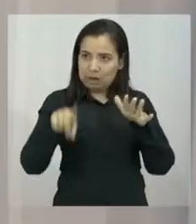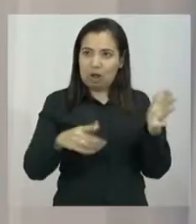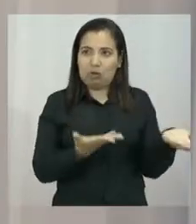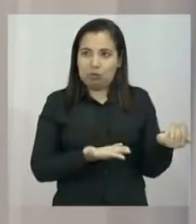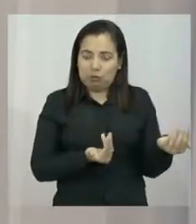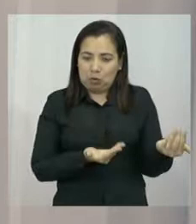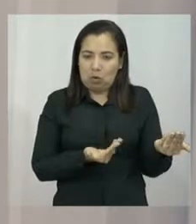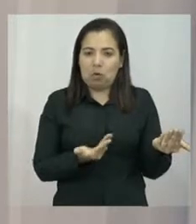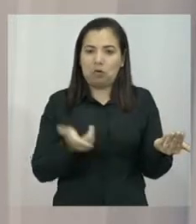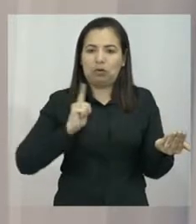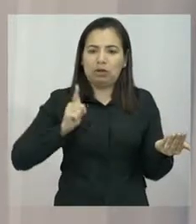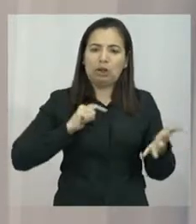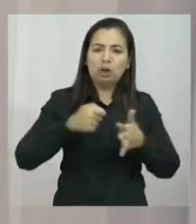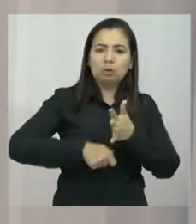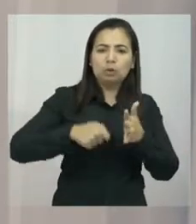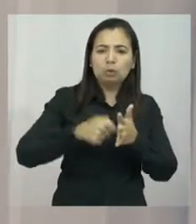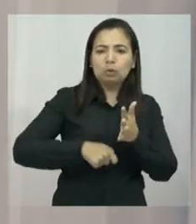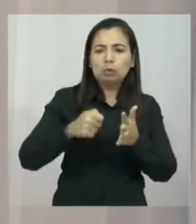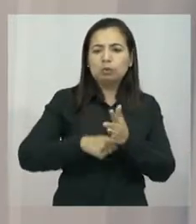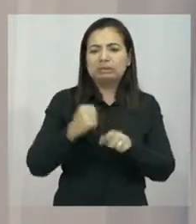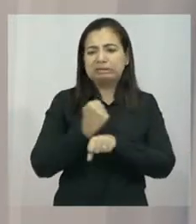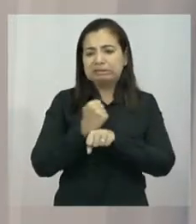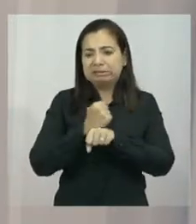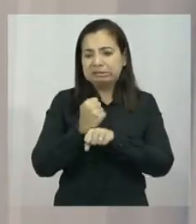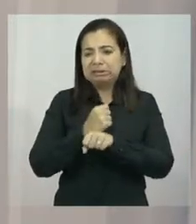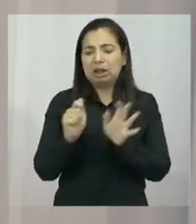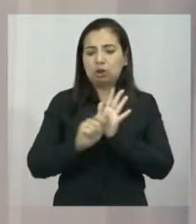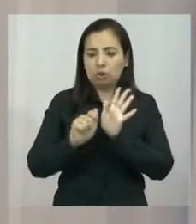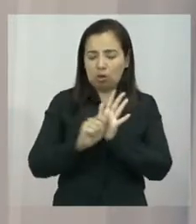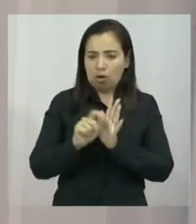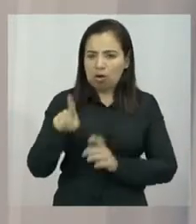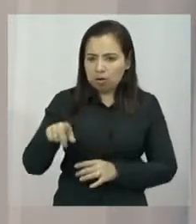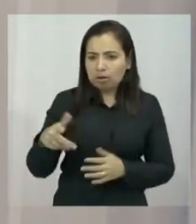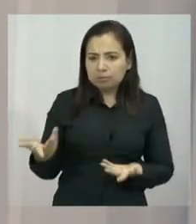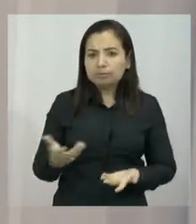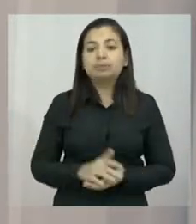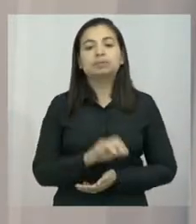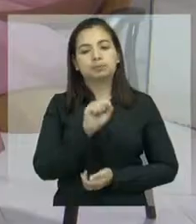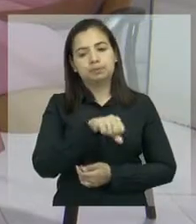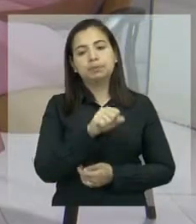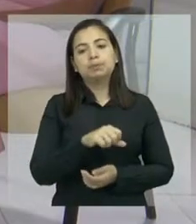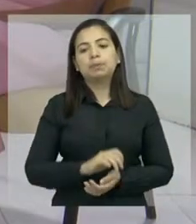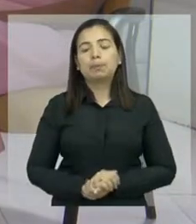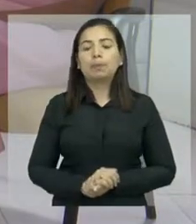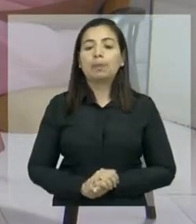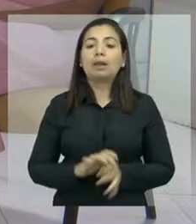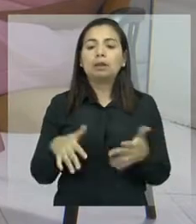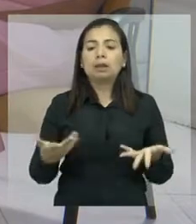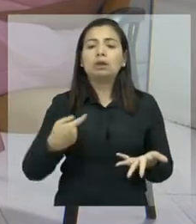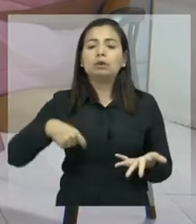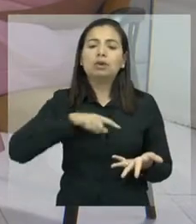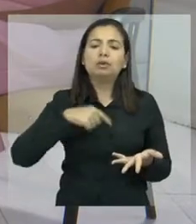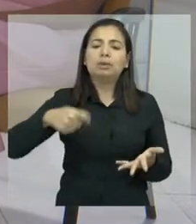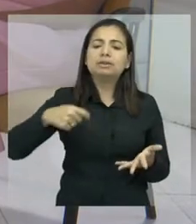essa luta antiga, né? Contra as drogas, né? Com certeza. É muito importante a gente trazer, assim, a